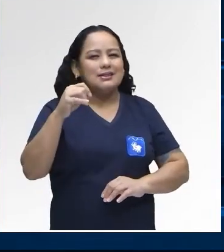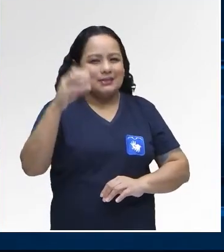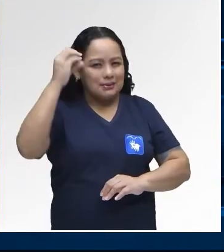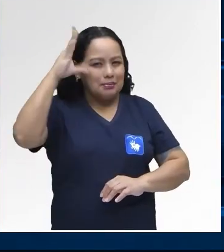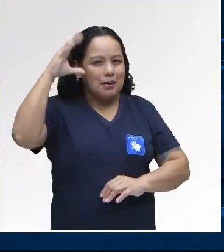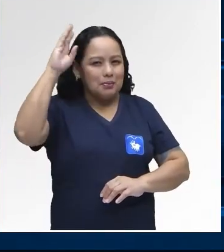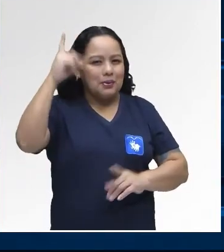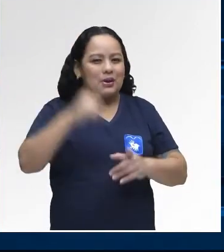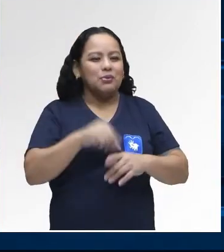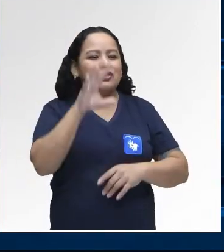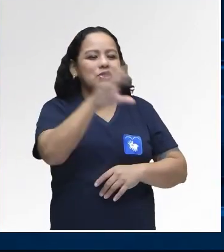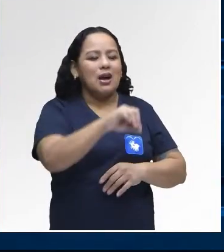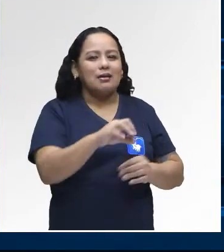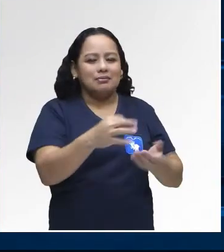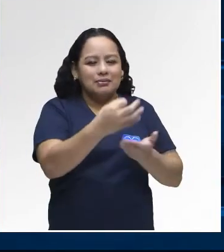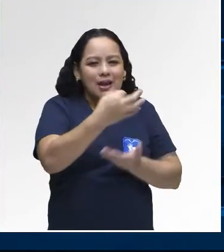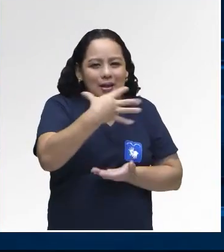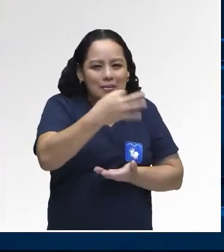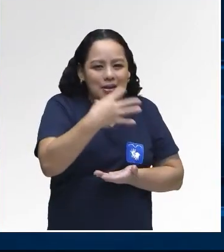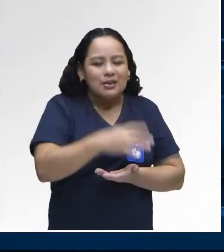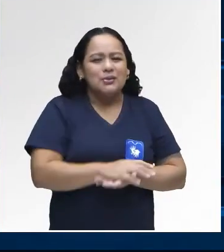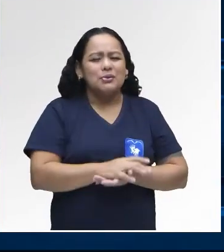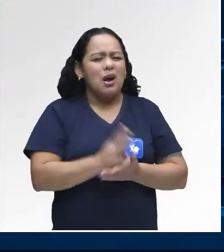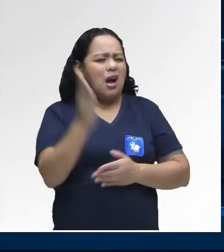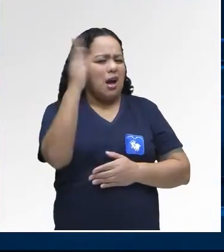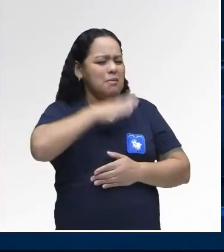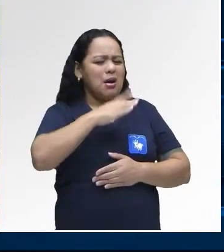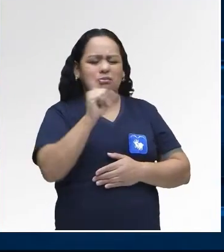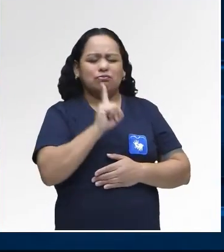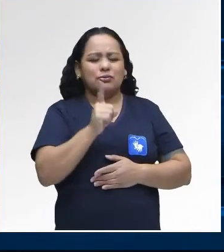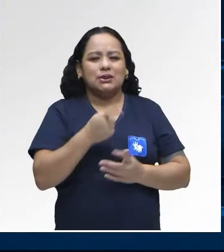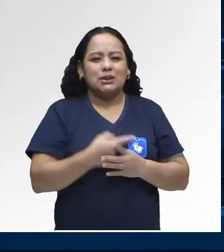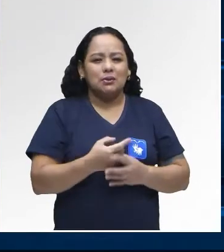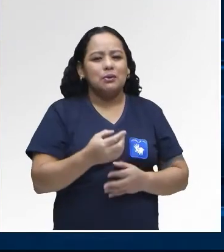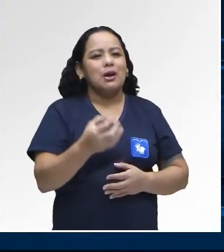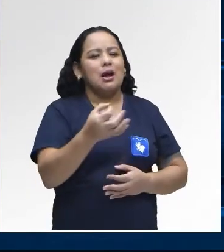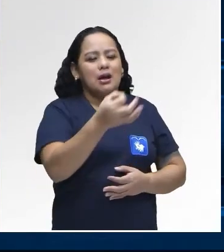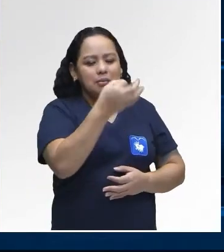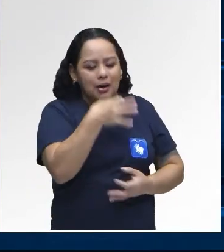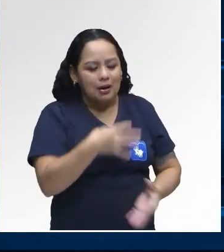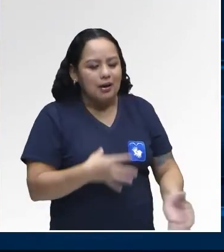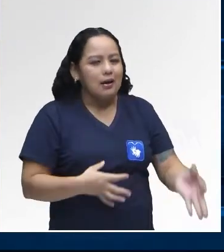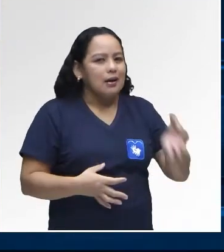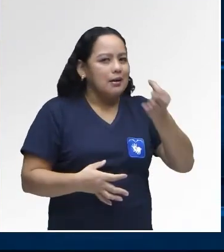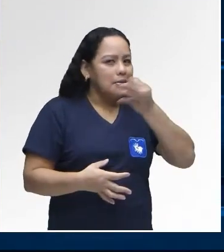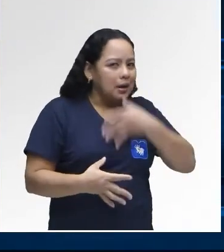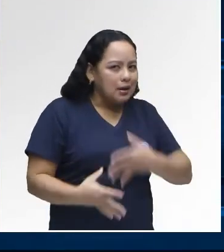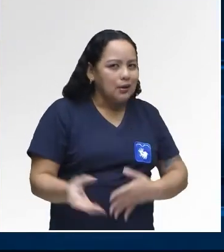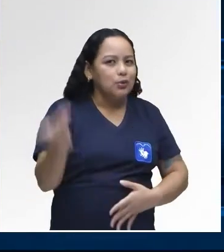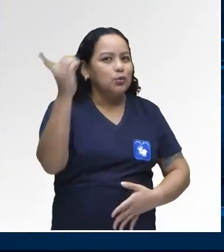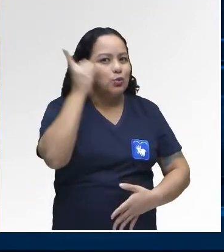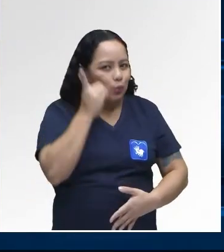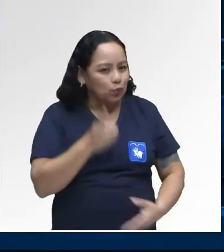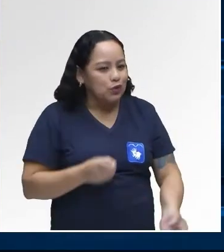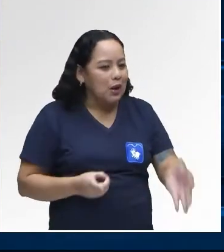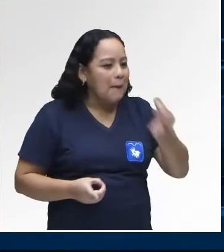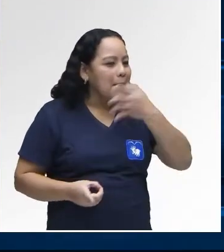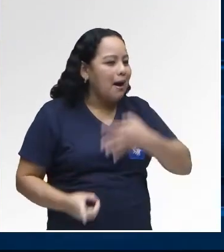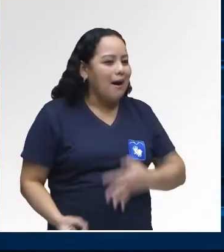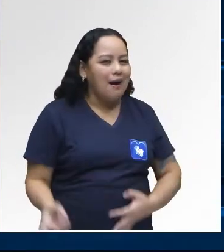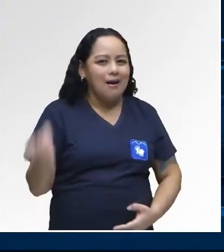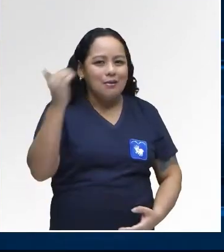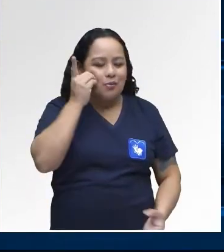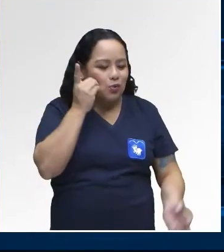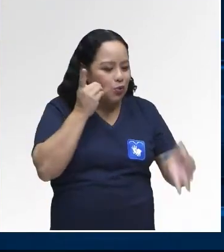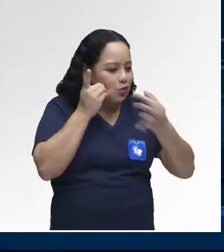já vou tomar ali um remedinho, não vai fazer mal. E aí eu vou tomando esse remédio todos os dias, o que acontece? O